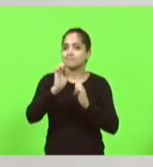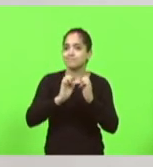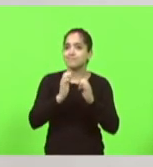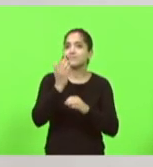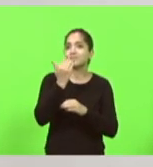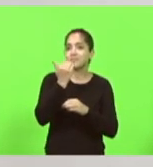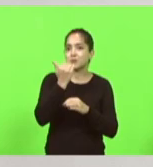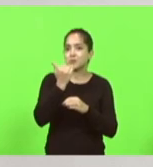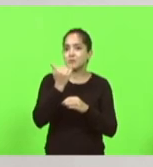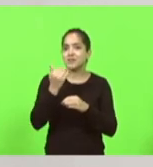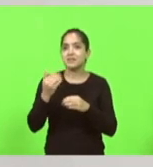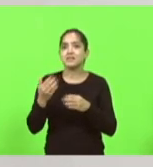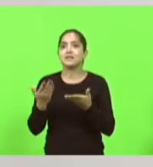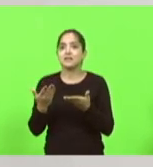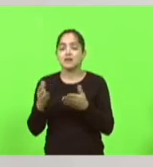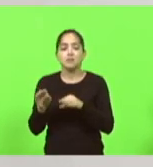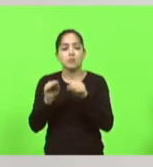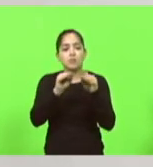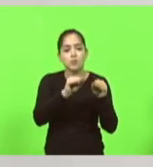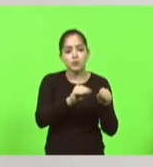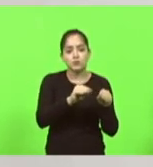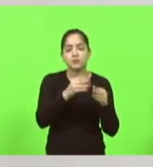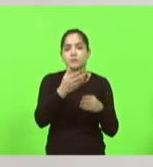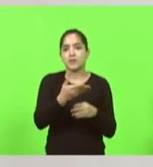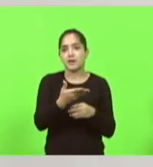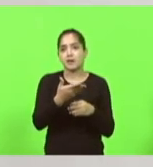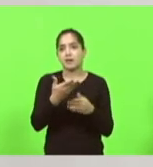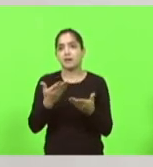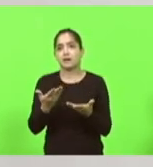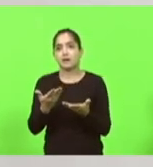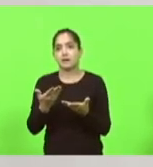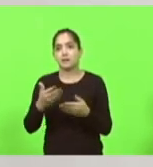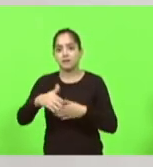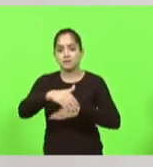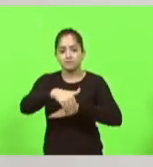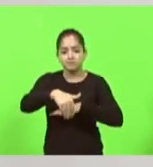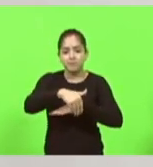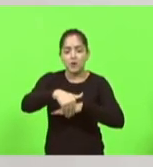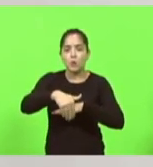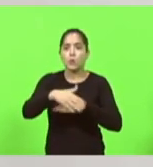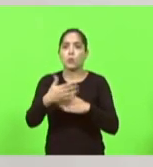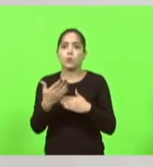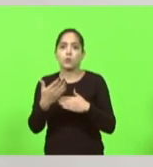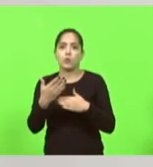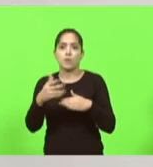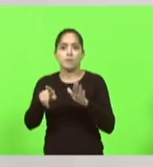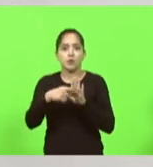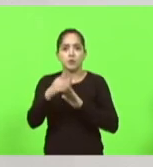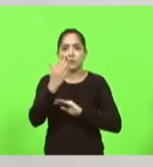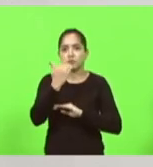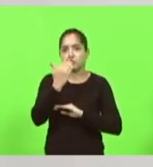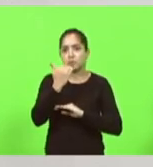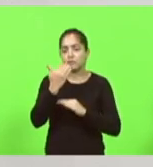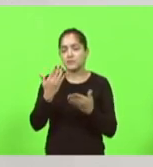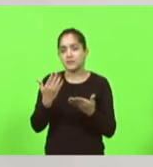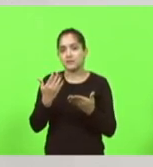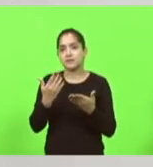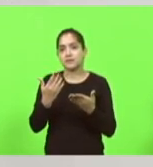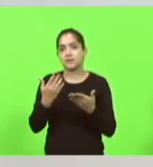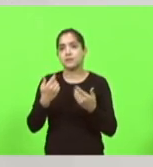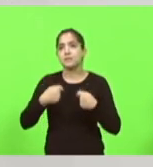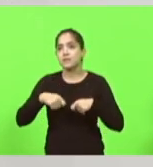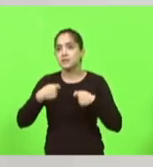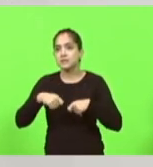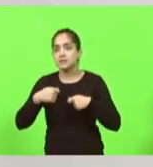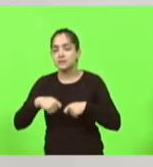que venham ali se estabelecer, quem sabe uma vila, via gastronômica na cidade. Tubarão merece isso, tem a beira-rio